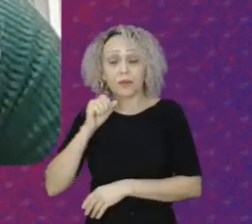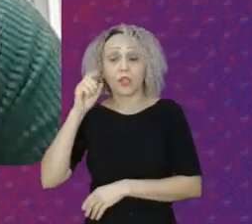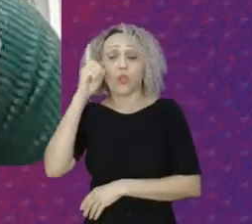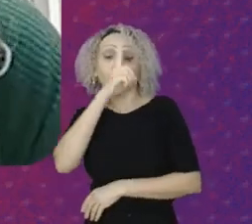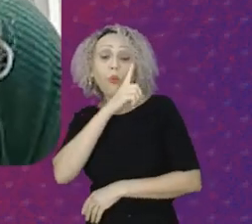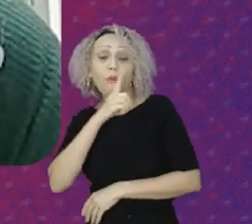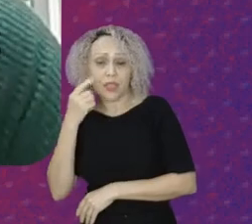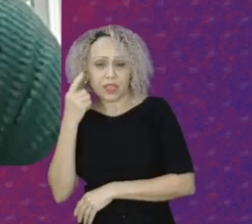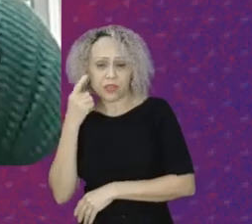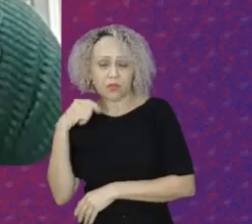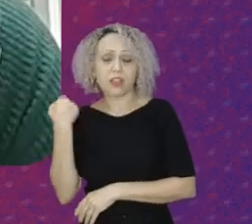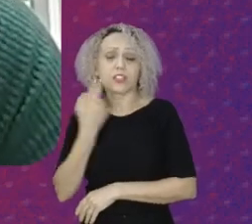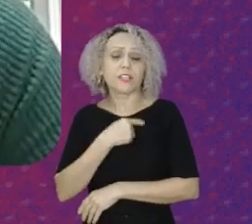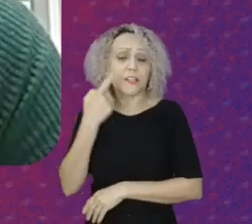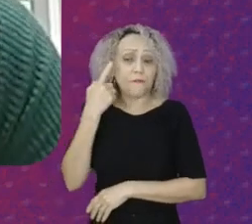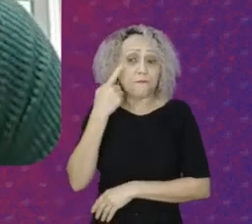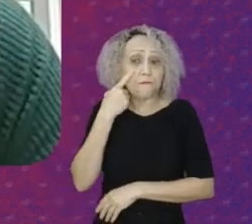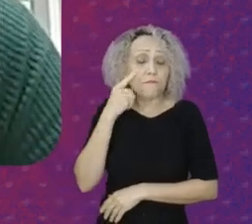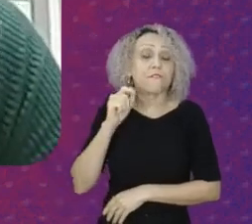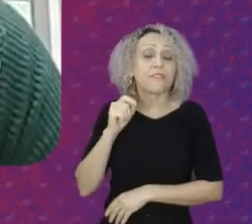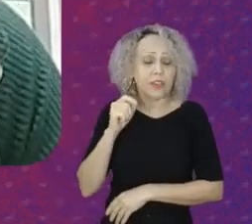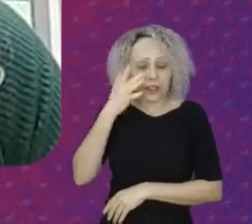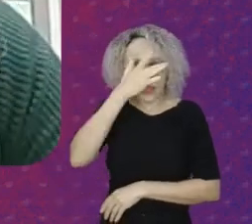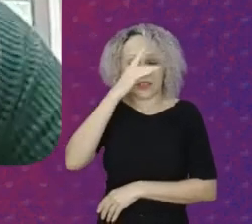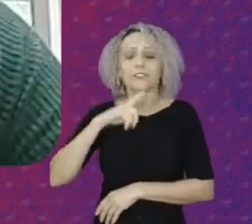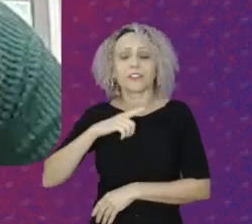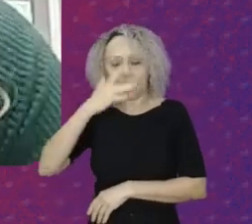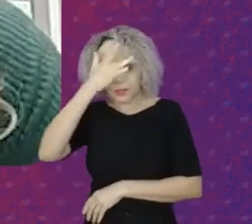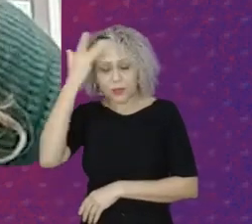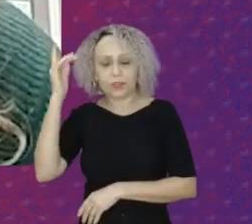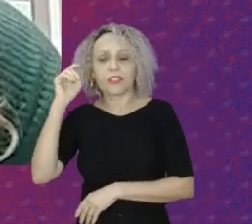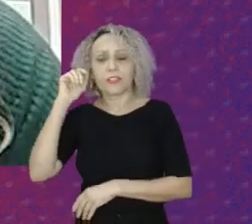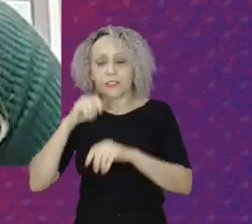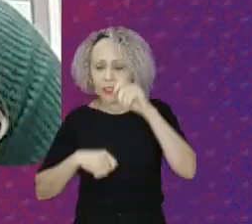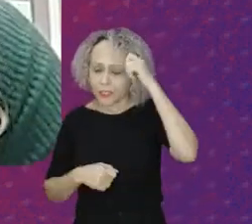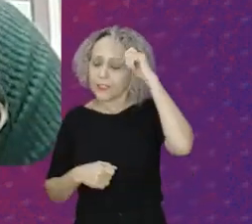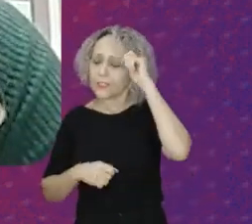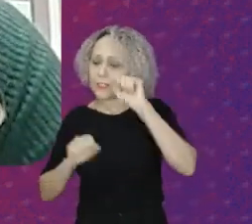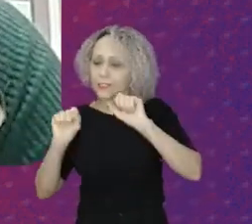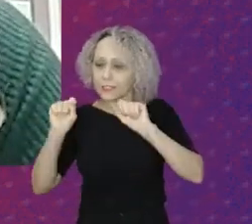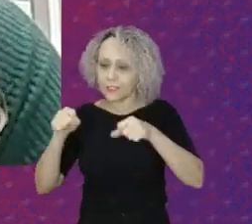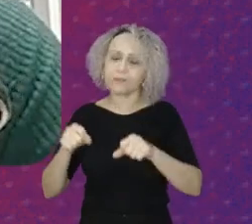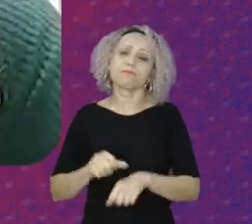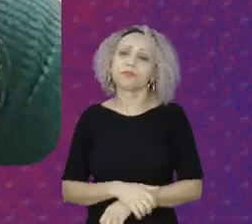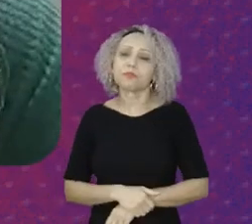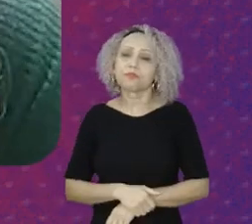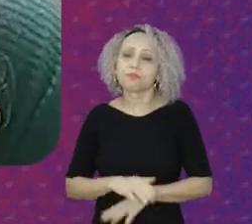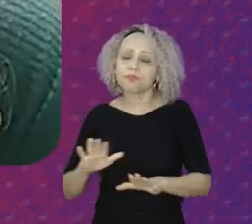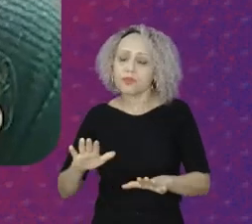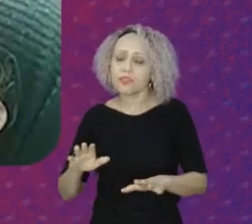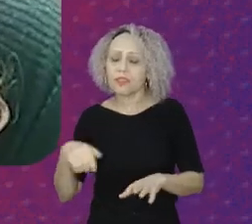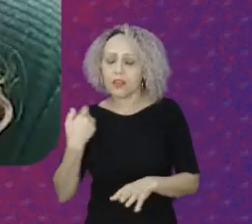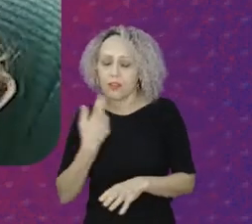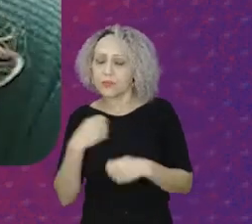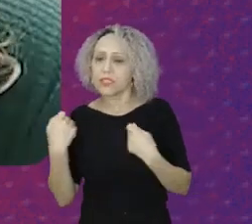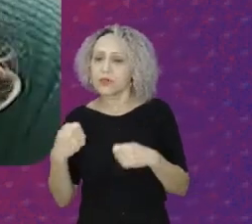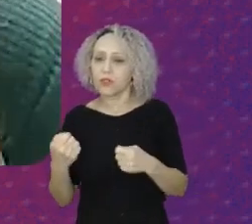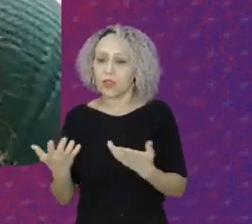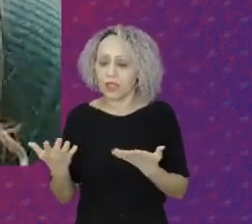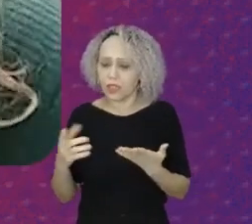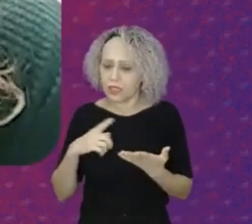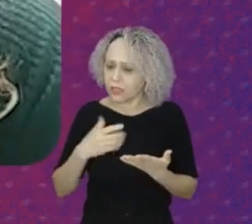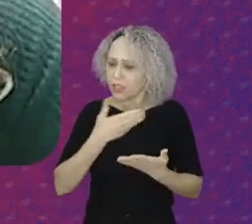e um planejamento de cidade que cada vez mais aproxime os serviços e os equipamentos públicos de quem mais precisa, porque,